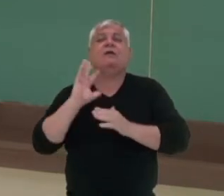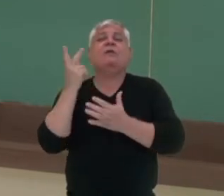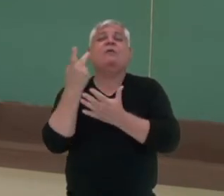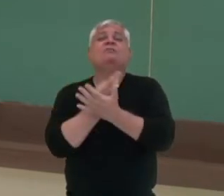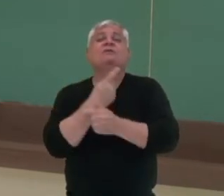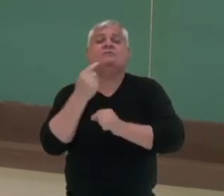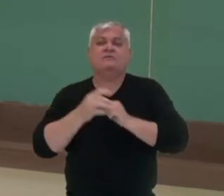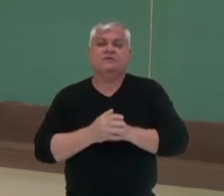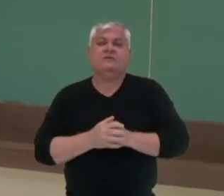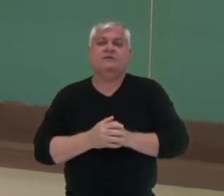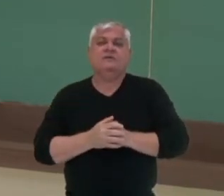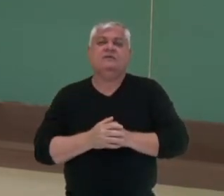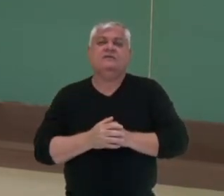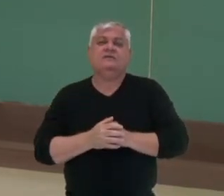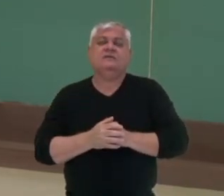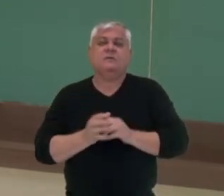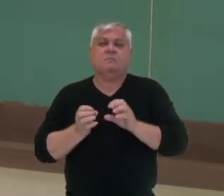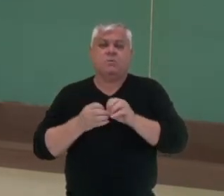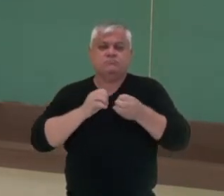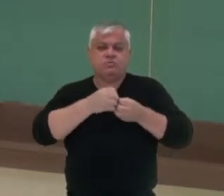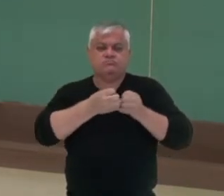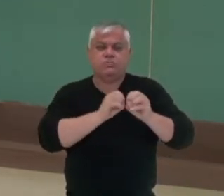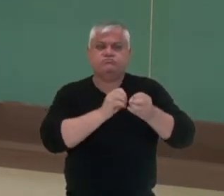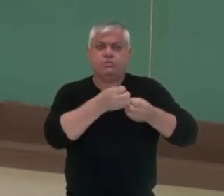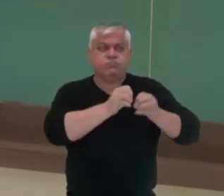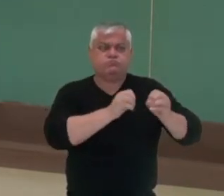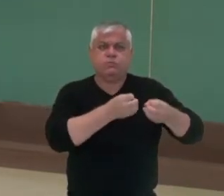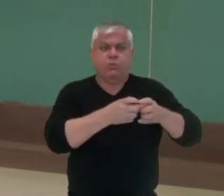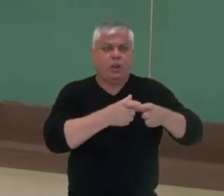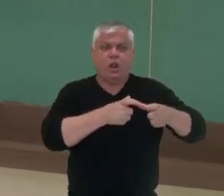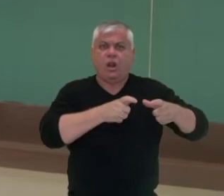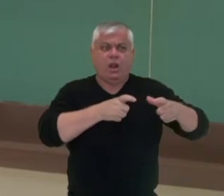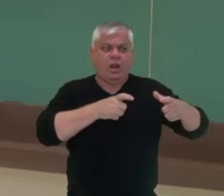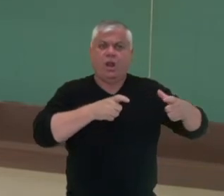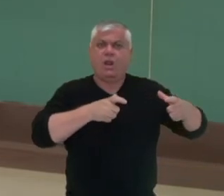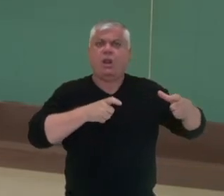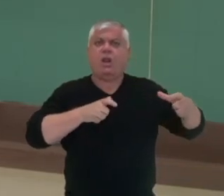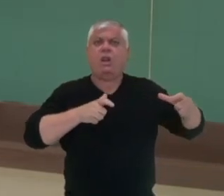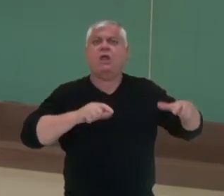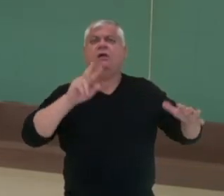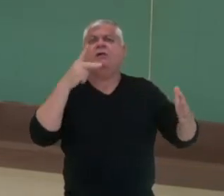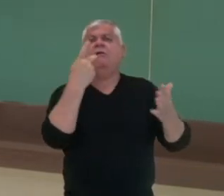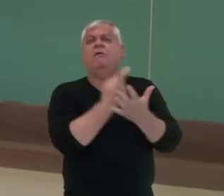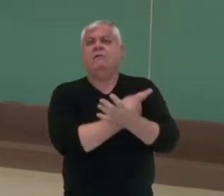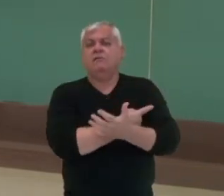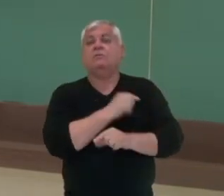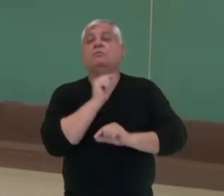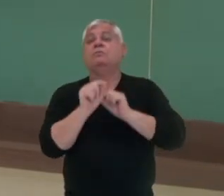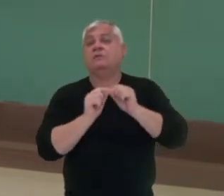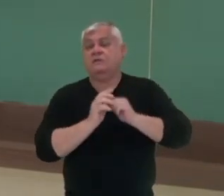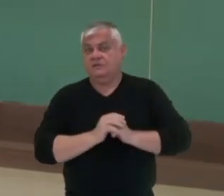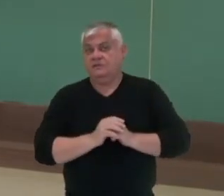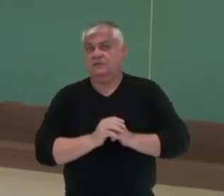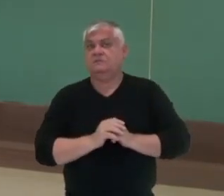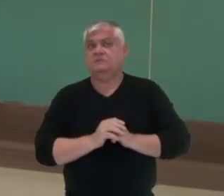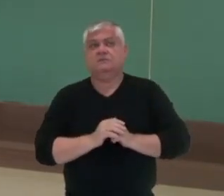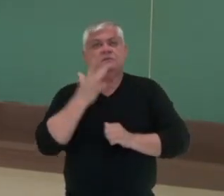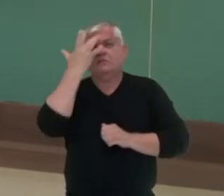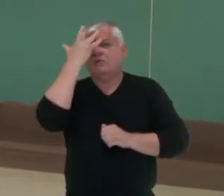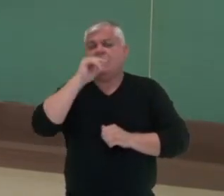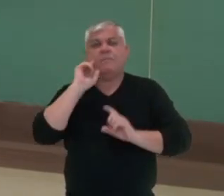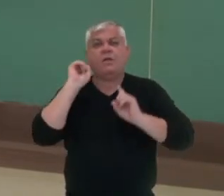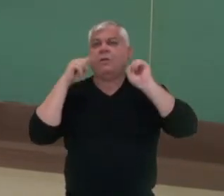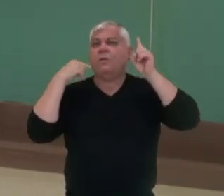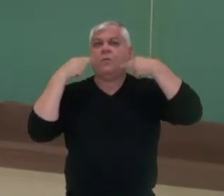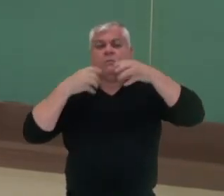começa a se reproduzir em grande quantidade, né? E também ele pode não saber mais o que